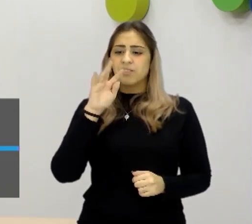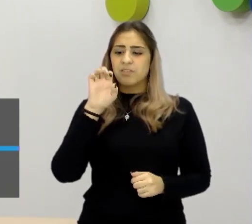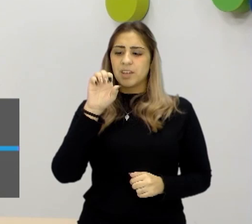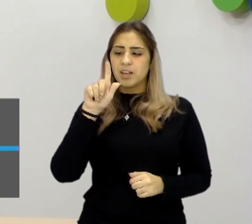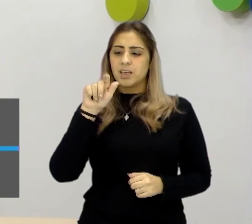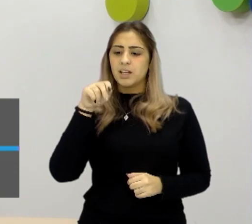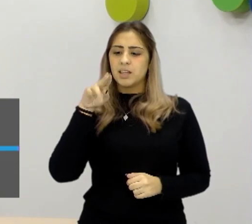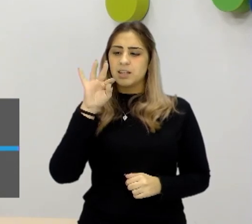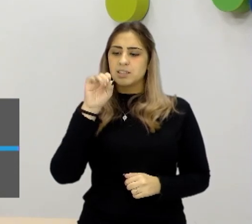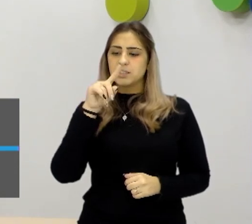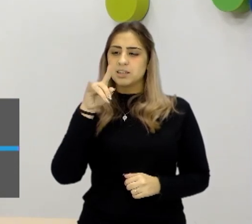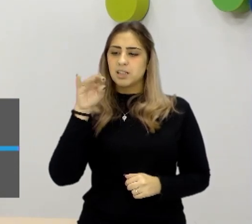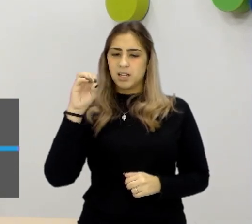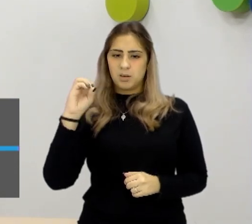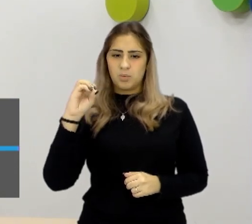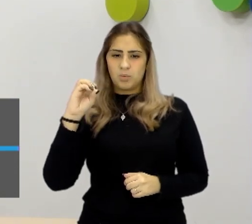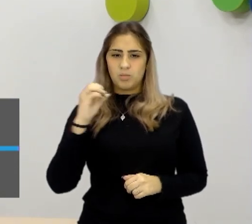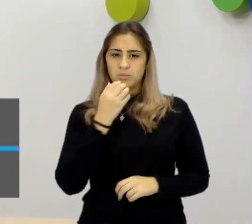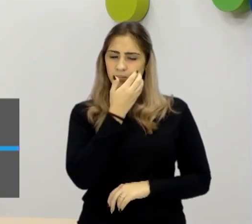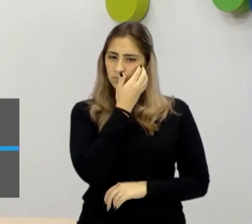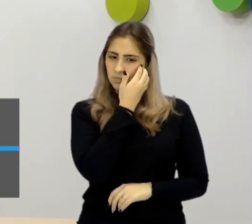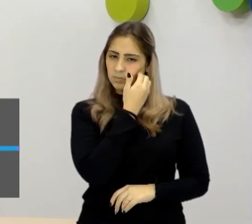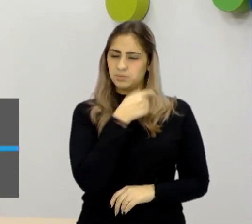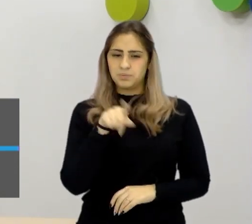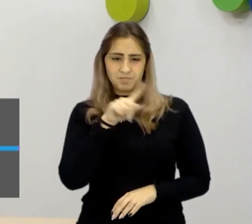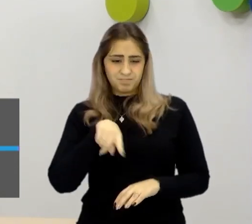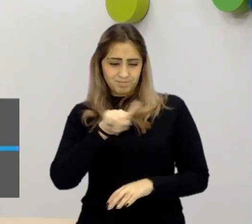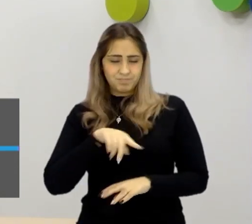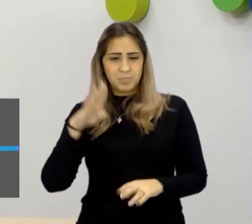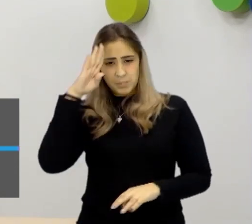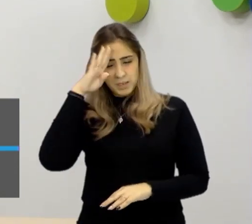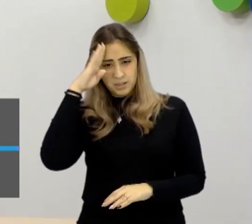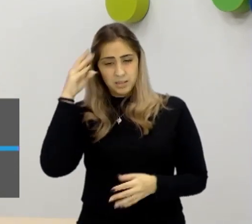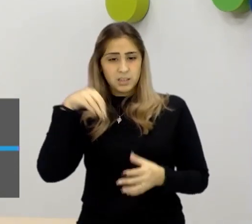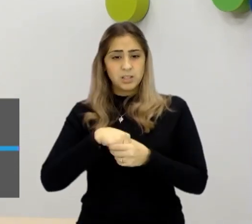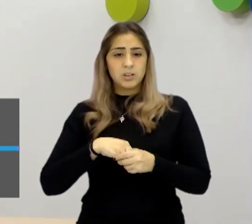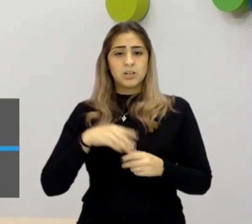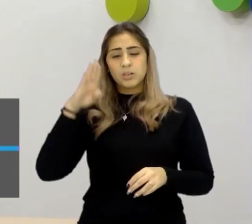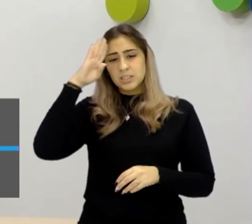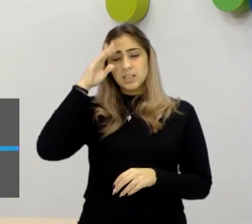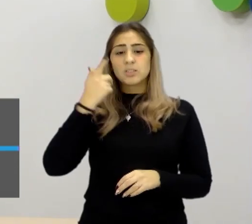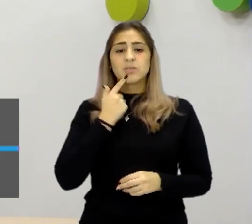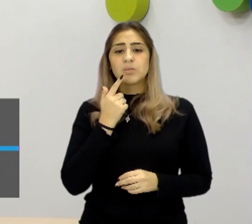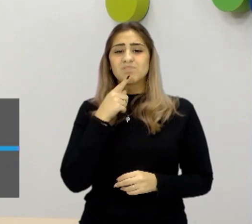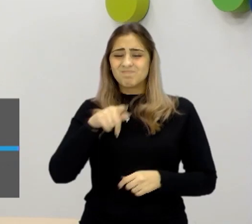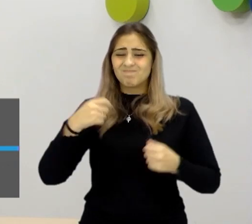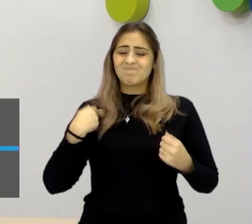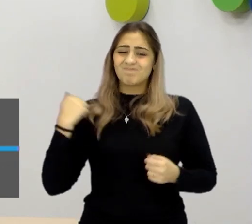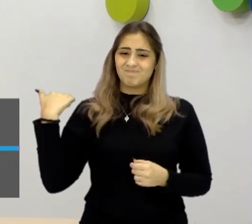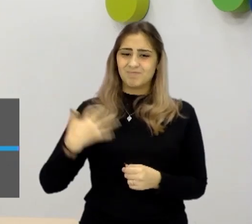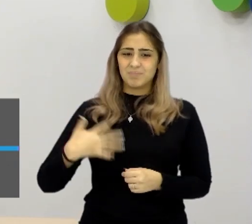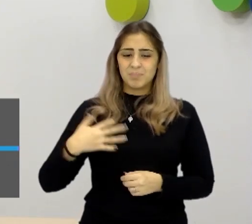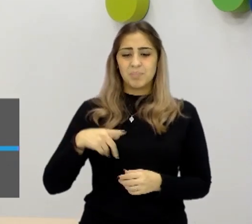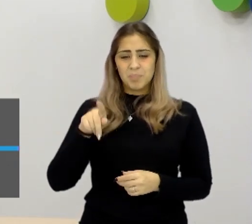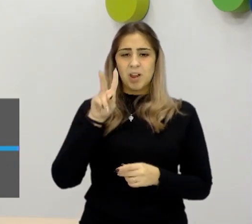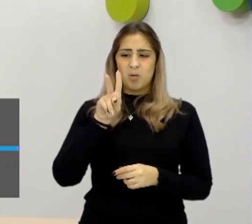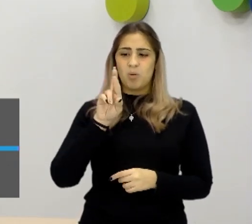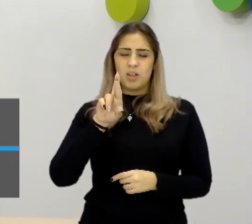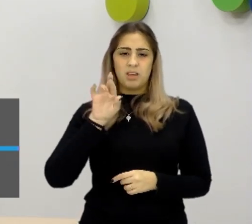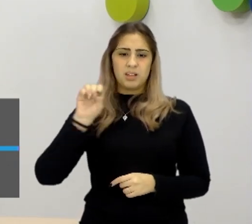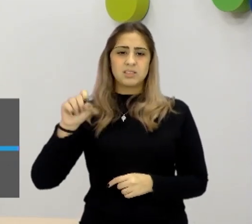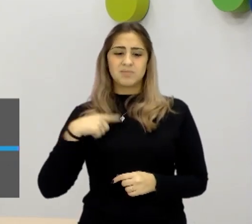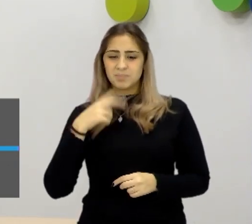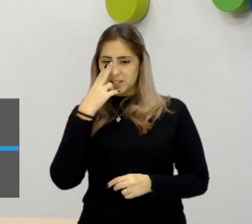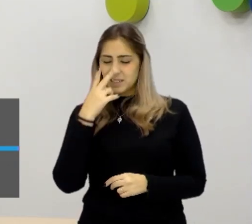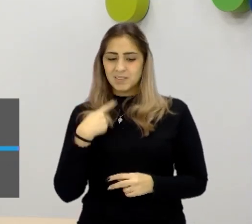Invade o Afeganistão. E essas incursões militares do Exército Vermelho, ele vai custar caro para a União Soviética. Então, a gente tem um